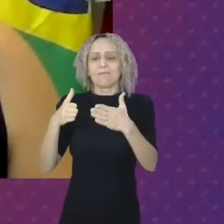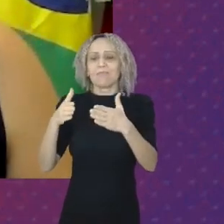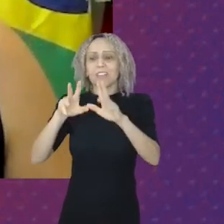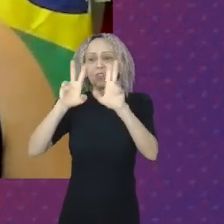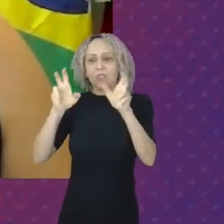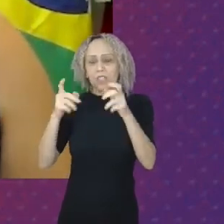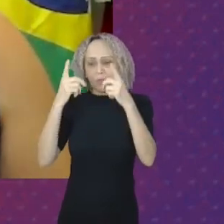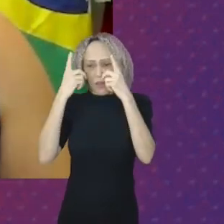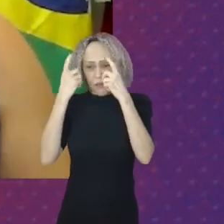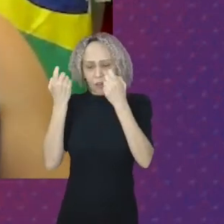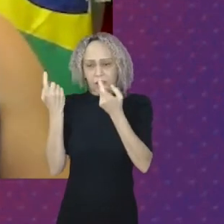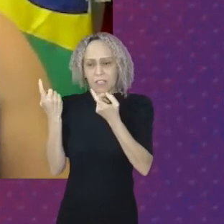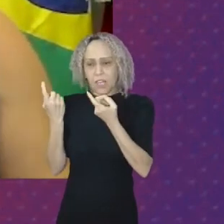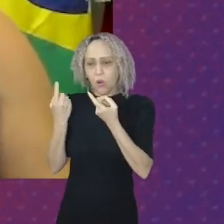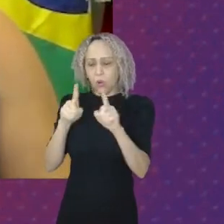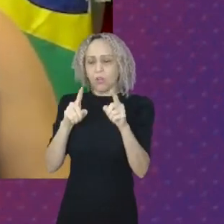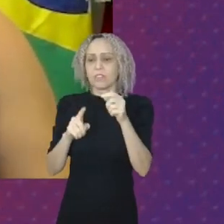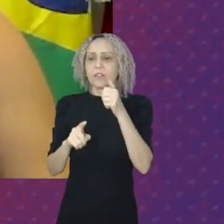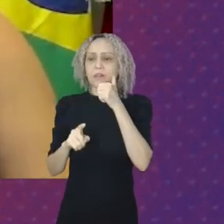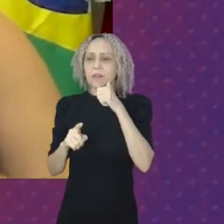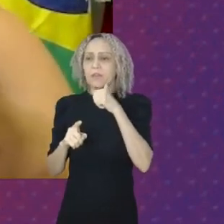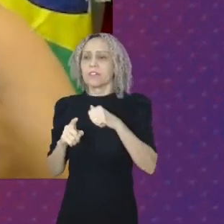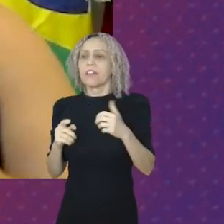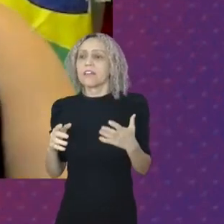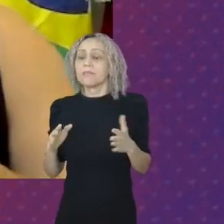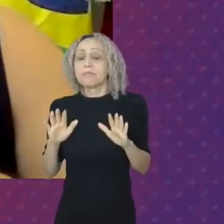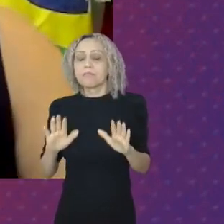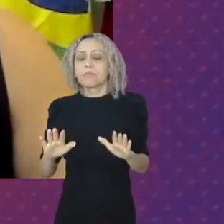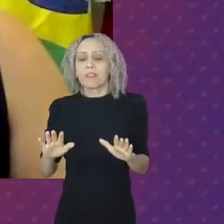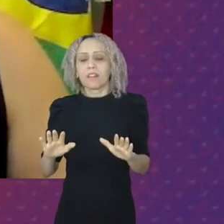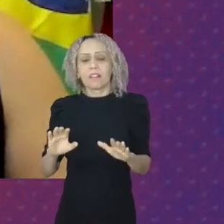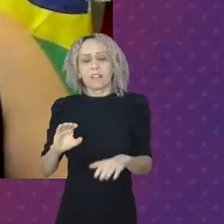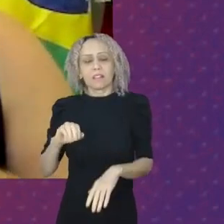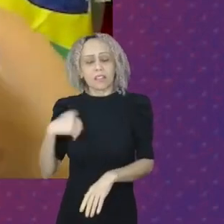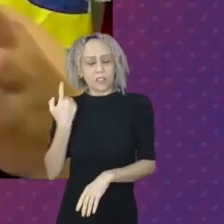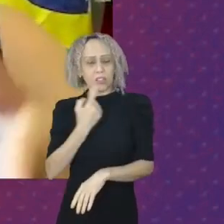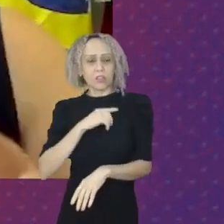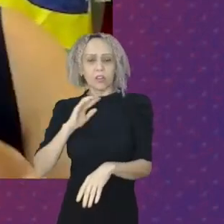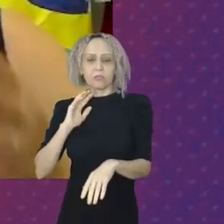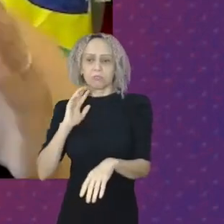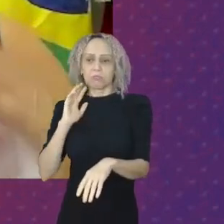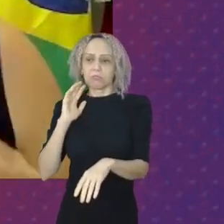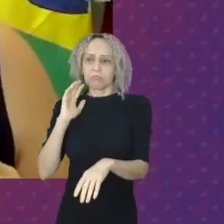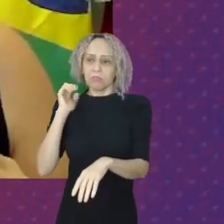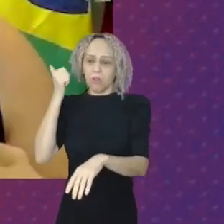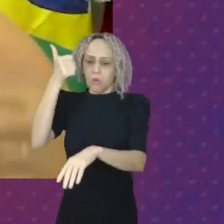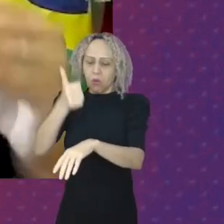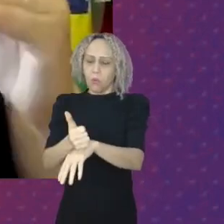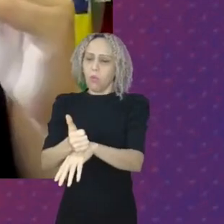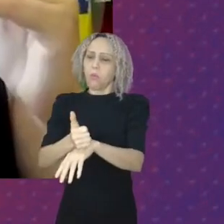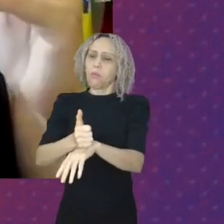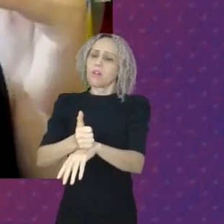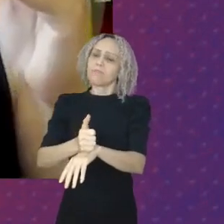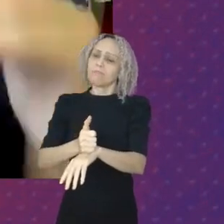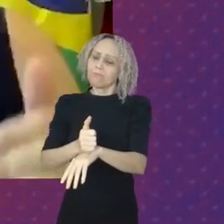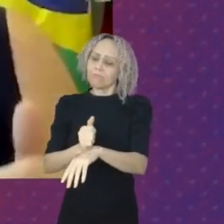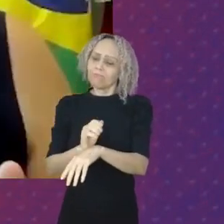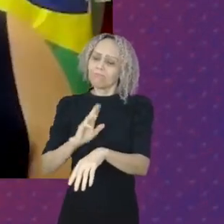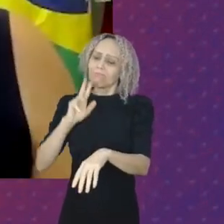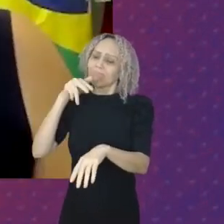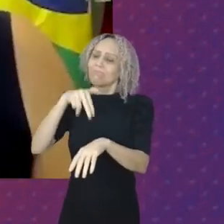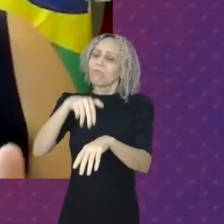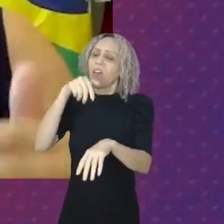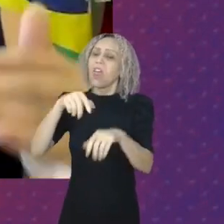ocuparmos esse espaço. É claro que quando a gente ocupa esses lugares, a gente transforma esses lugares, se